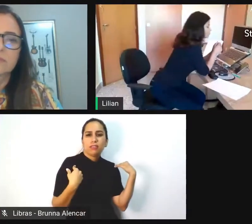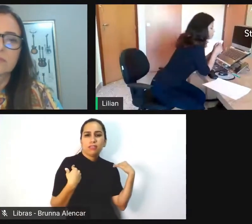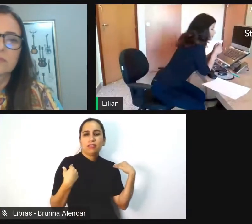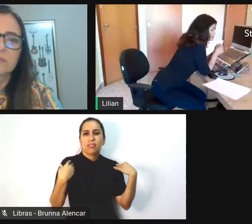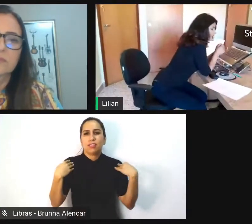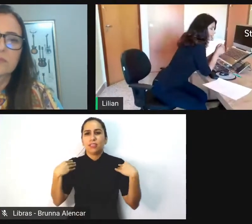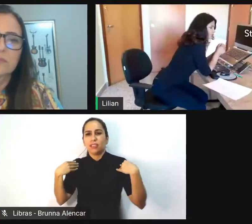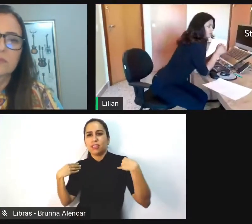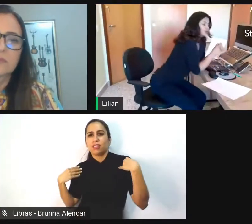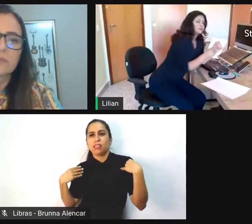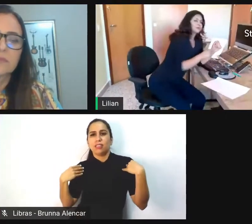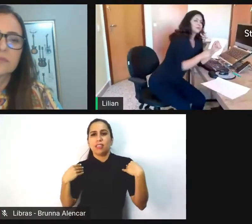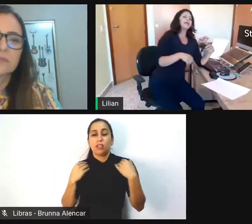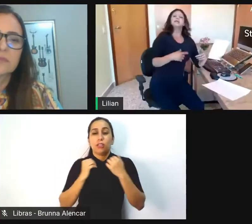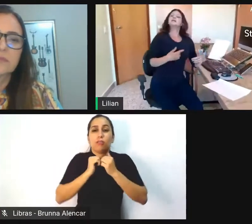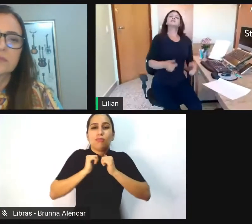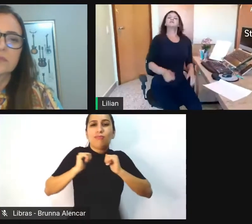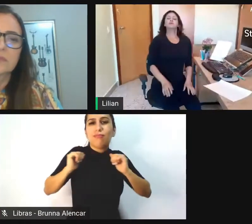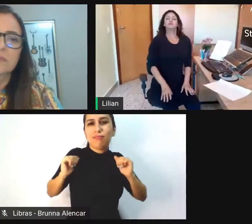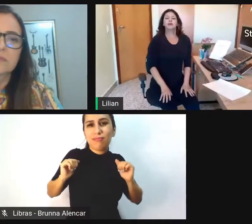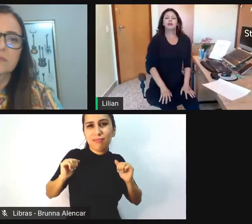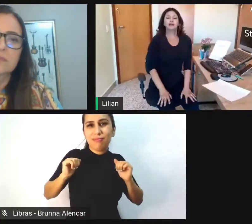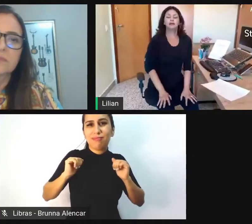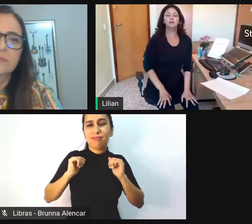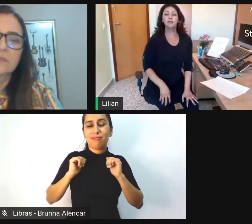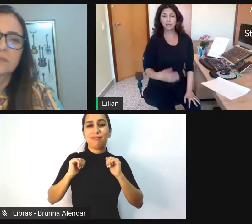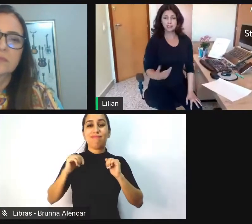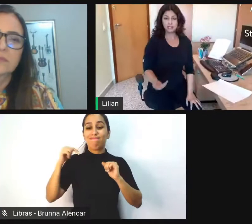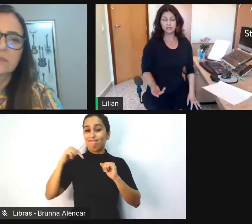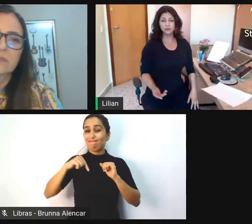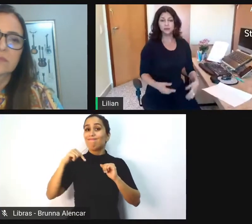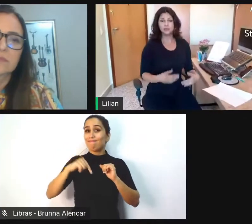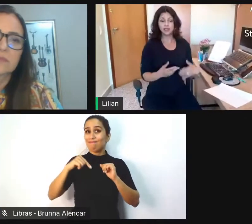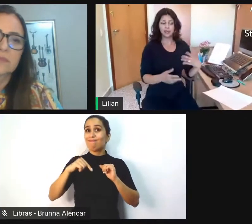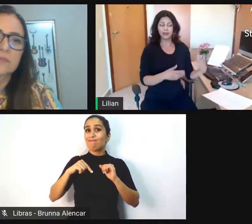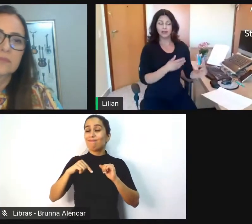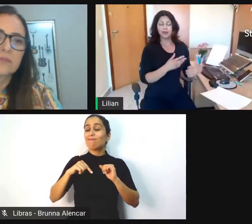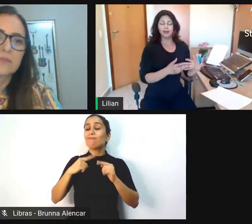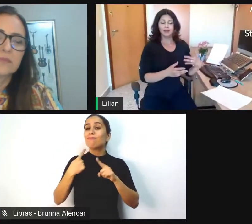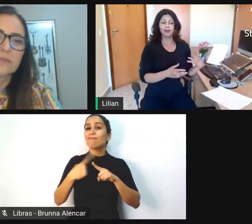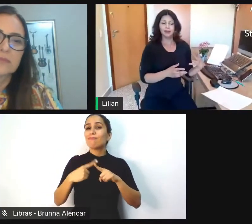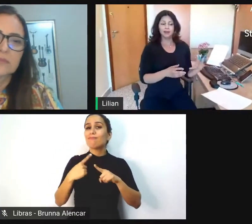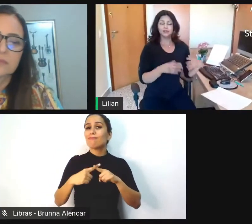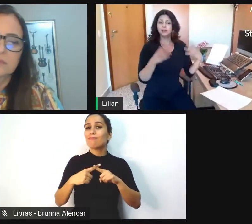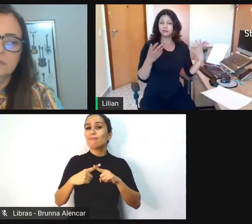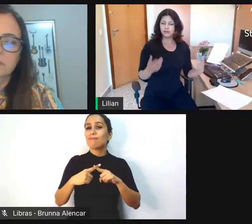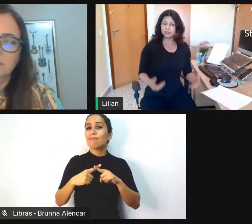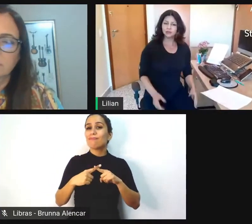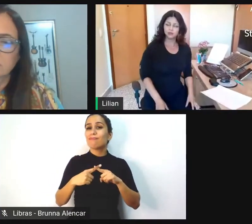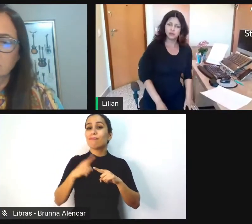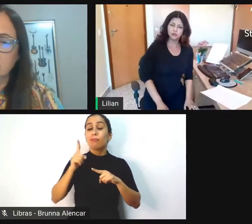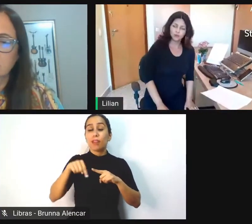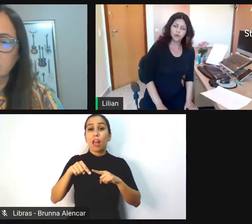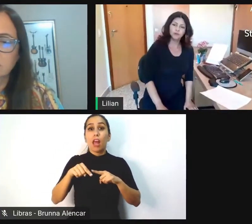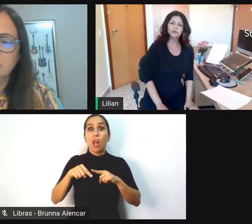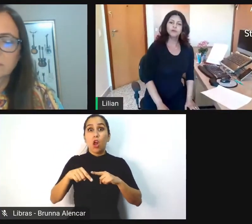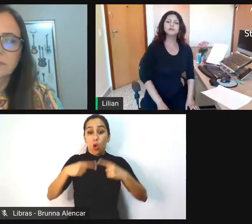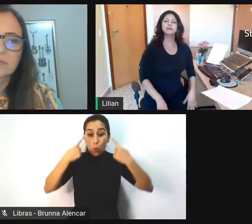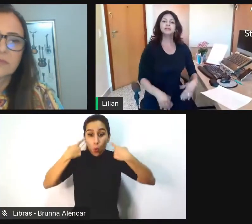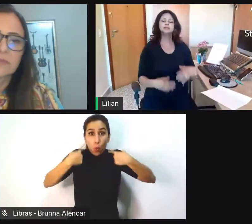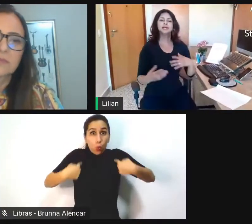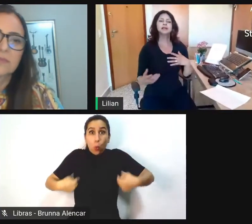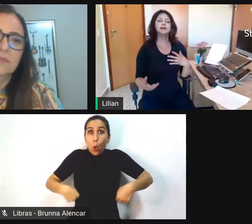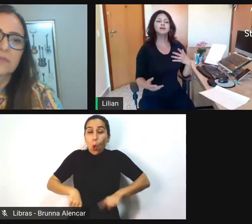inclinar muito para frente. Isso é um mecanismo, né, de defesa do nosso